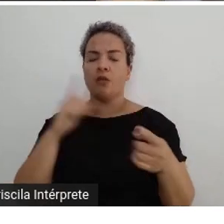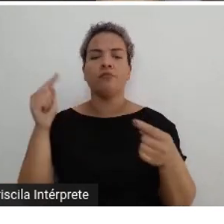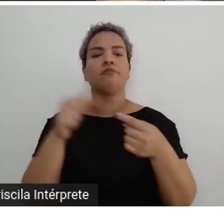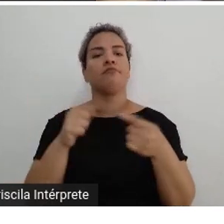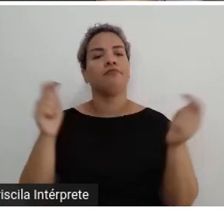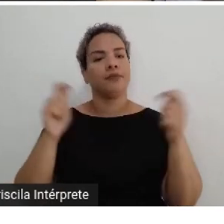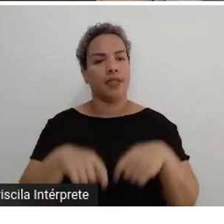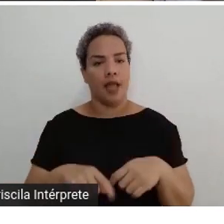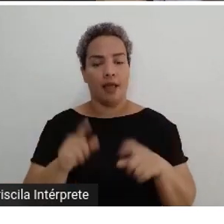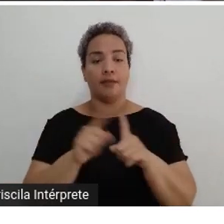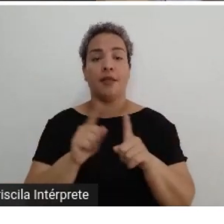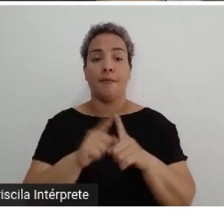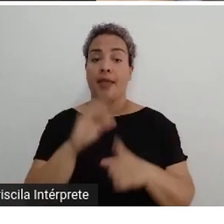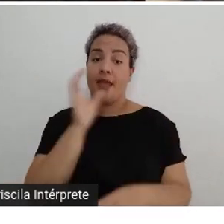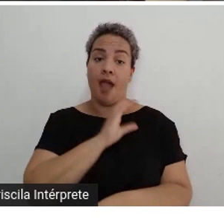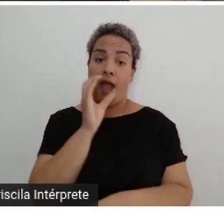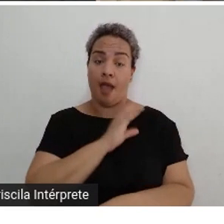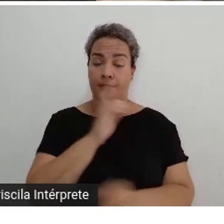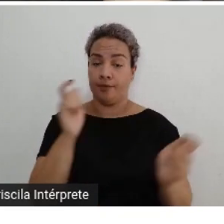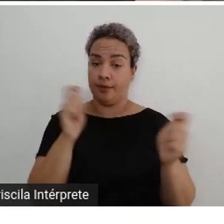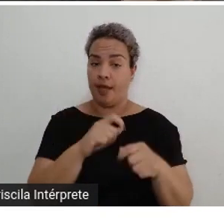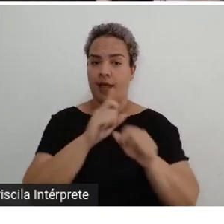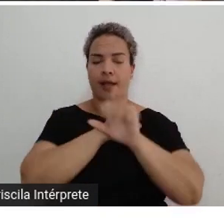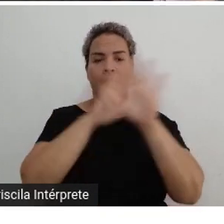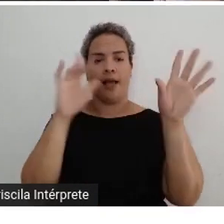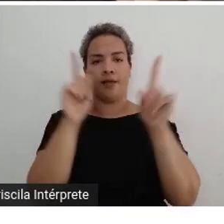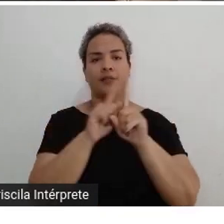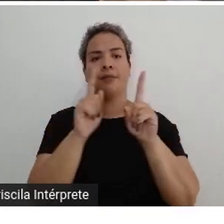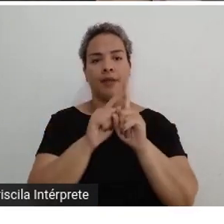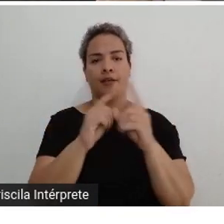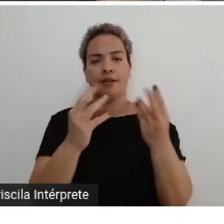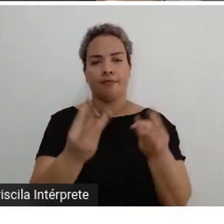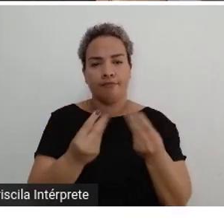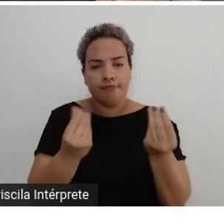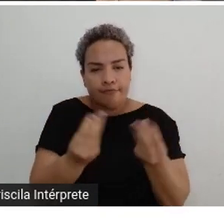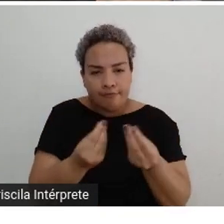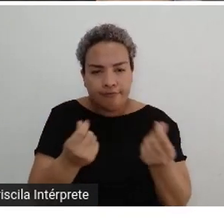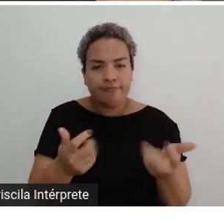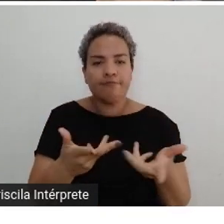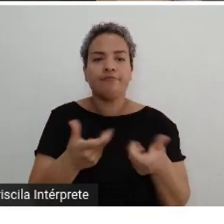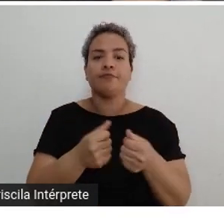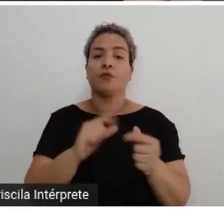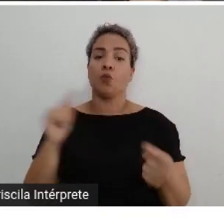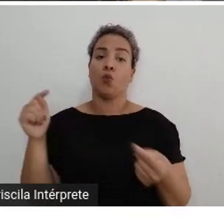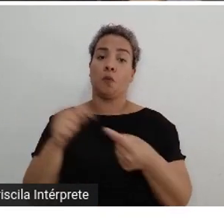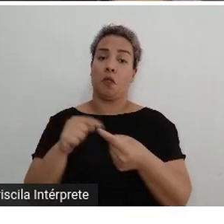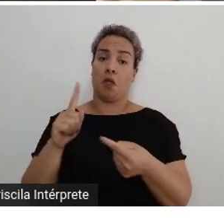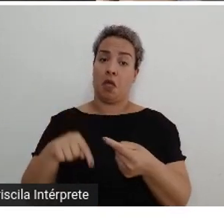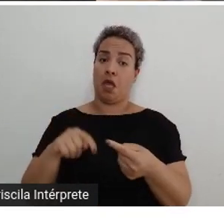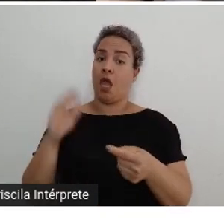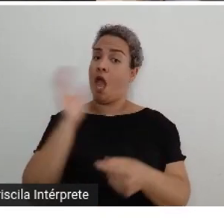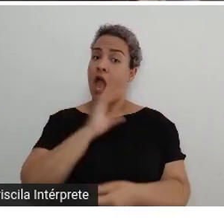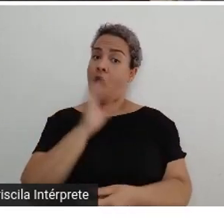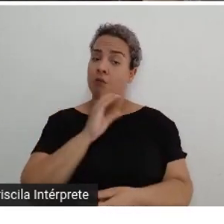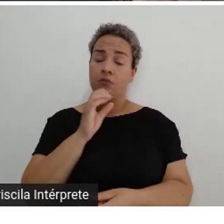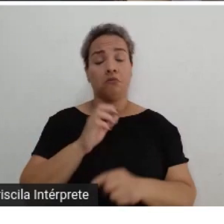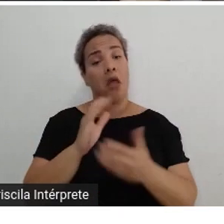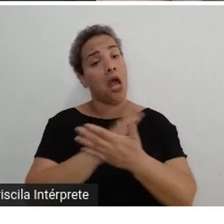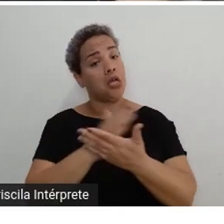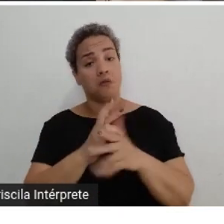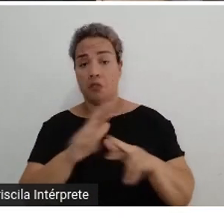Vai te trazer resultados mais rápidos e, claro, também para refinamento. Nem sempre o objetivo é o resultado mais rápido,